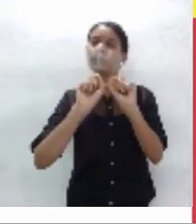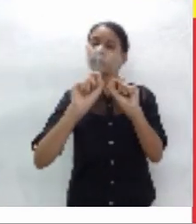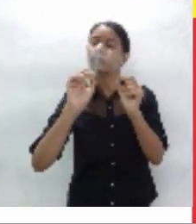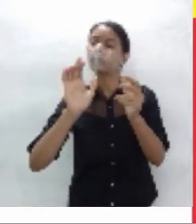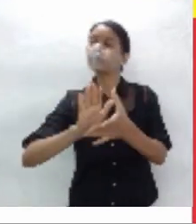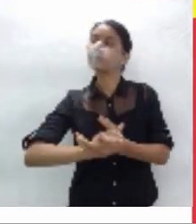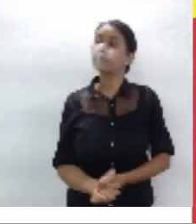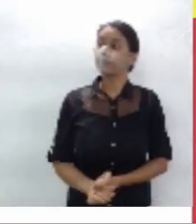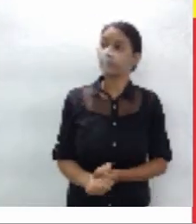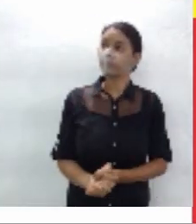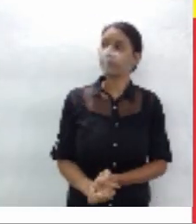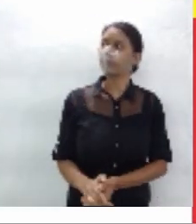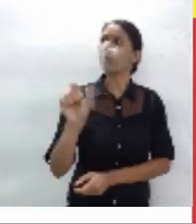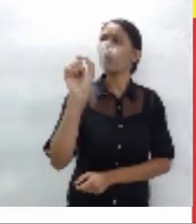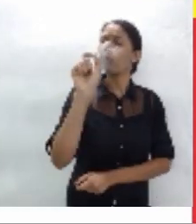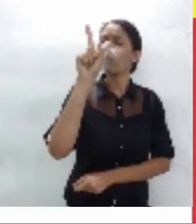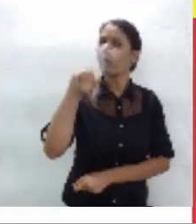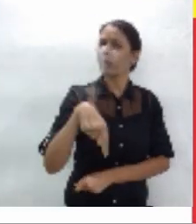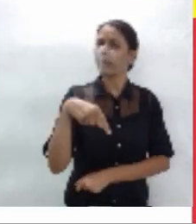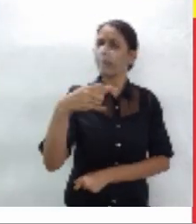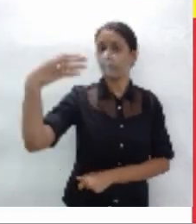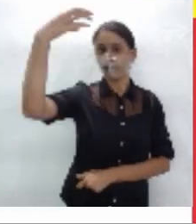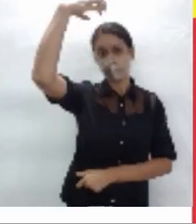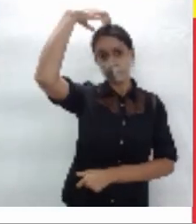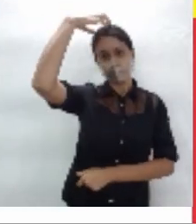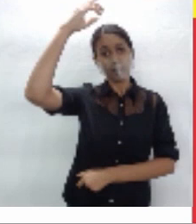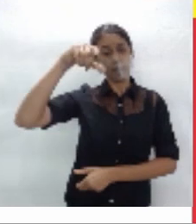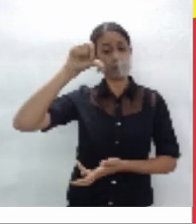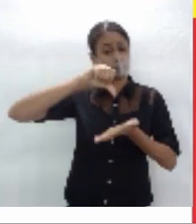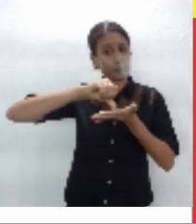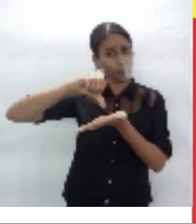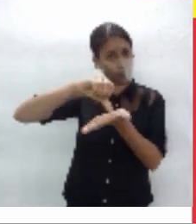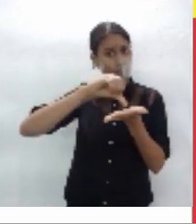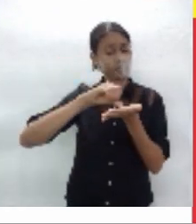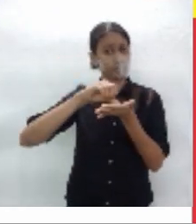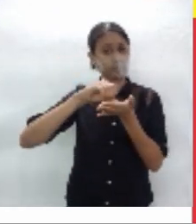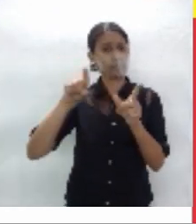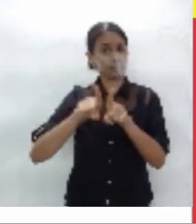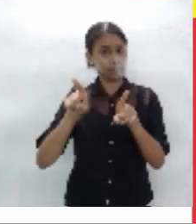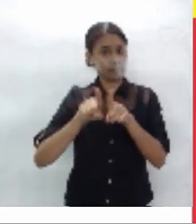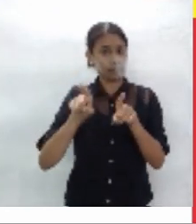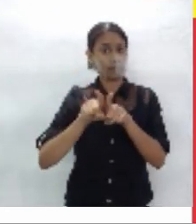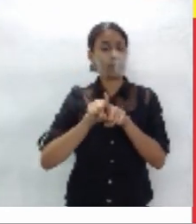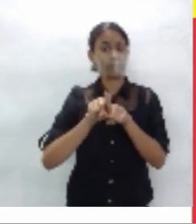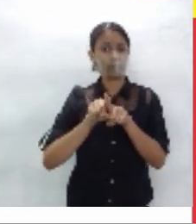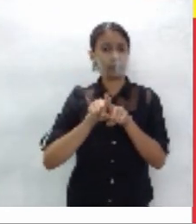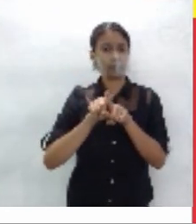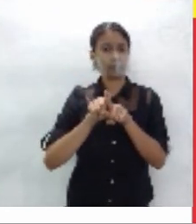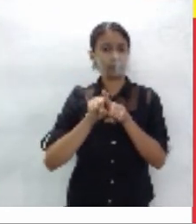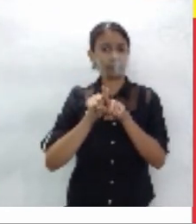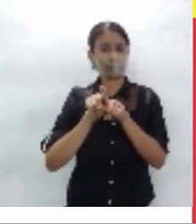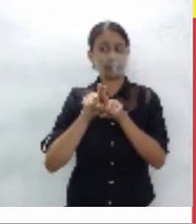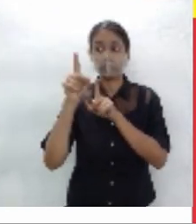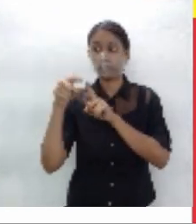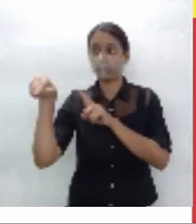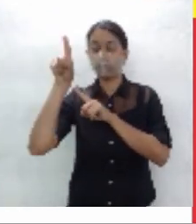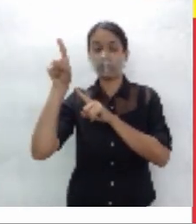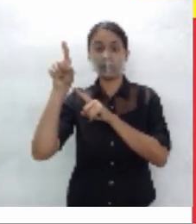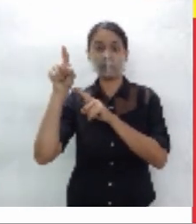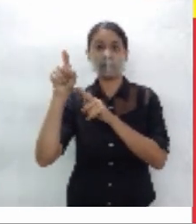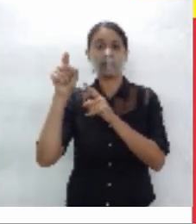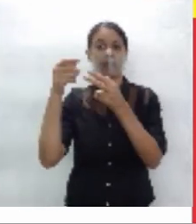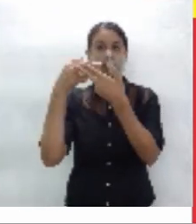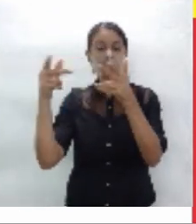aqui o que é o imperialismo. Colonização, matéria-prima, volta para a metrópole,